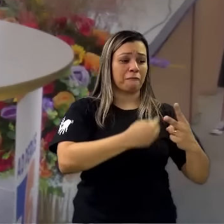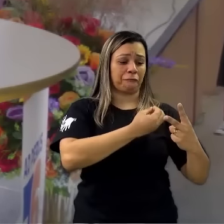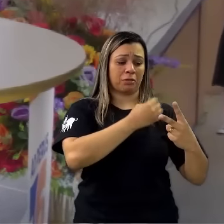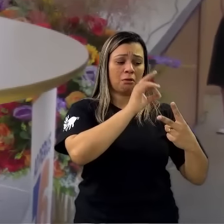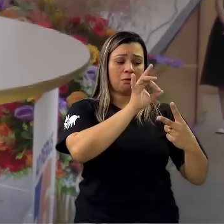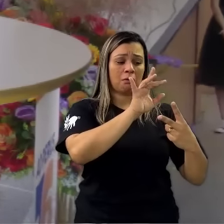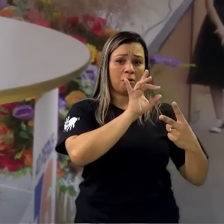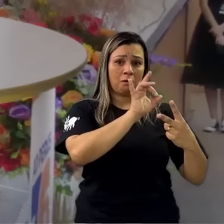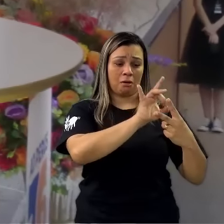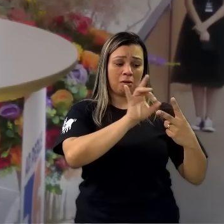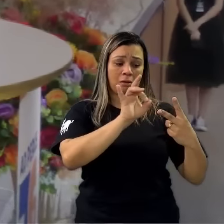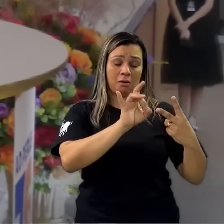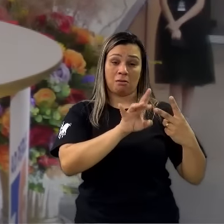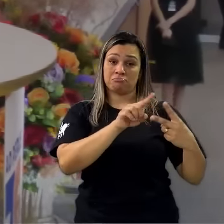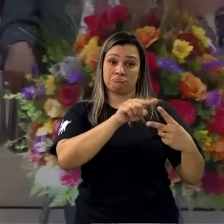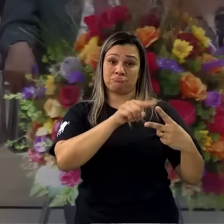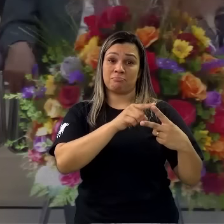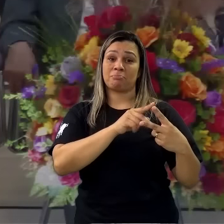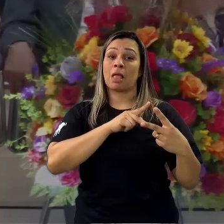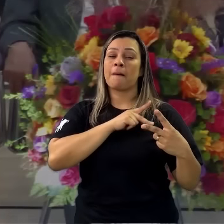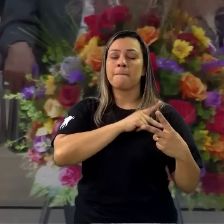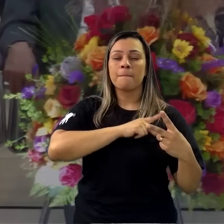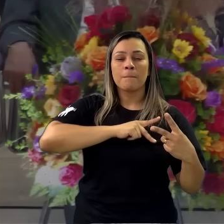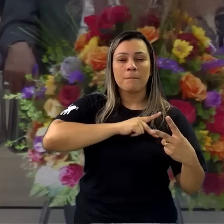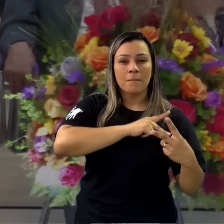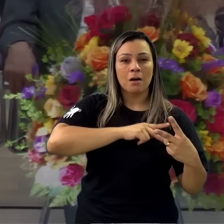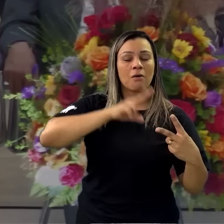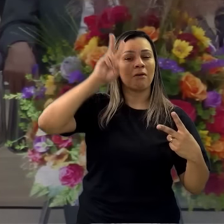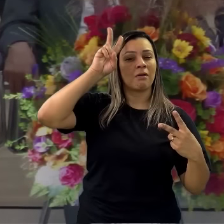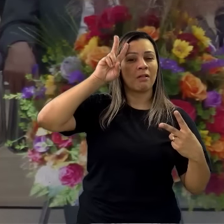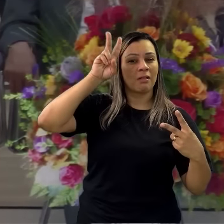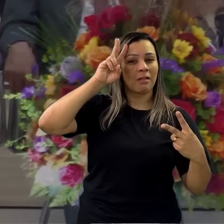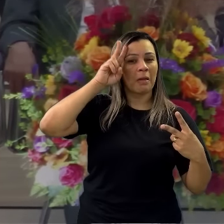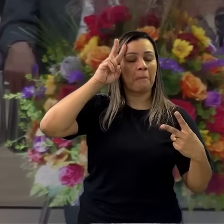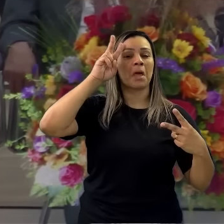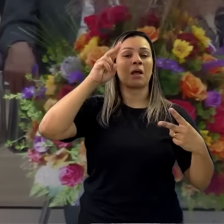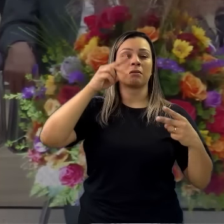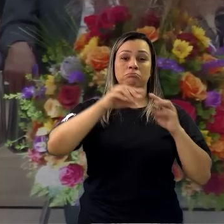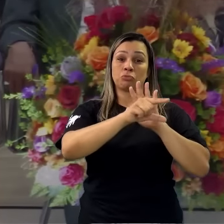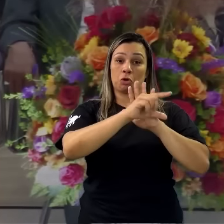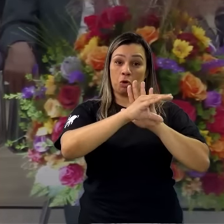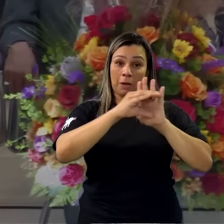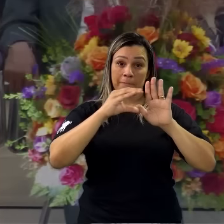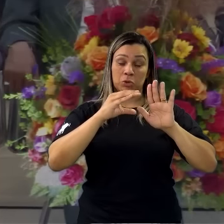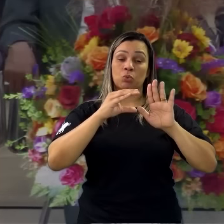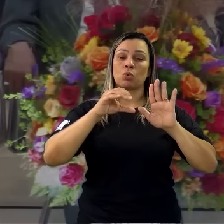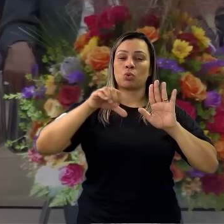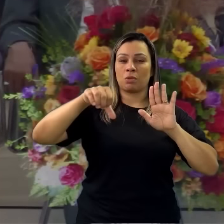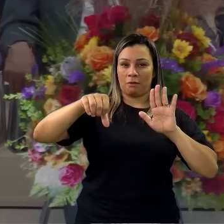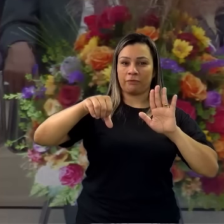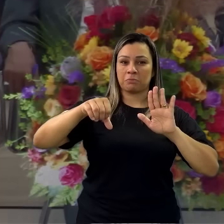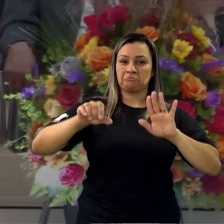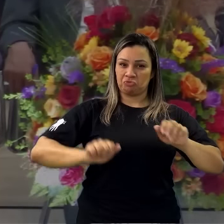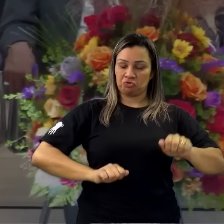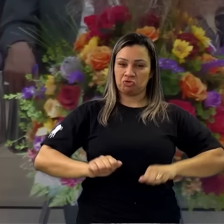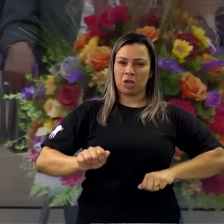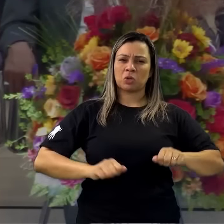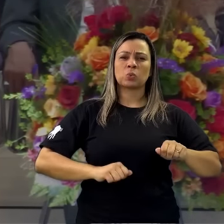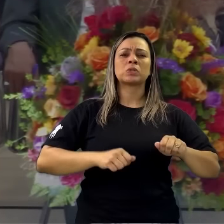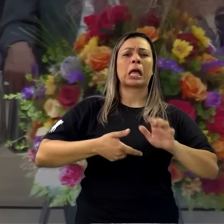mas Paulo aquele homem que foi teve um encontro com Jesus atos novos lá no caminho de Damasco o maior